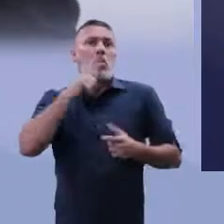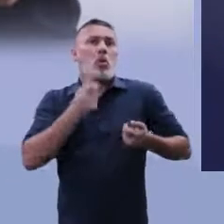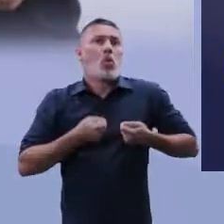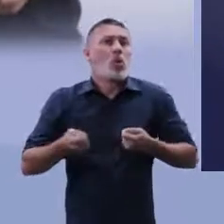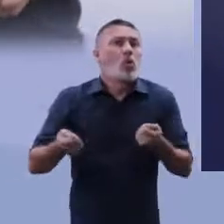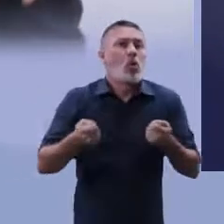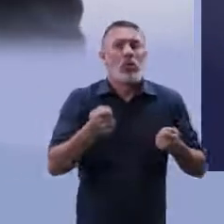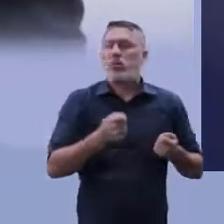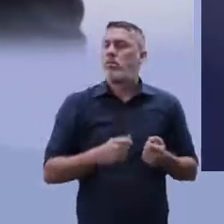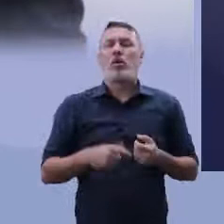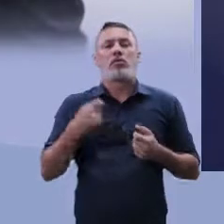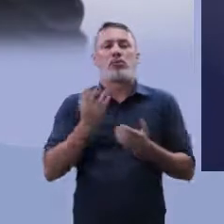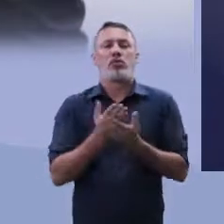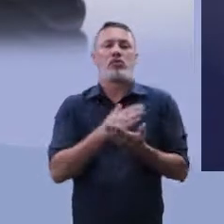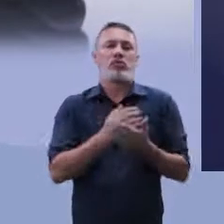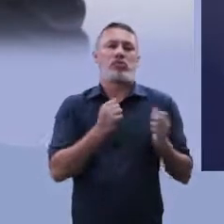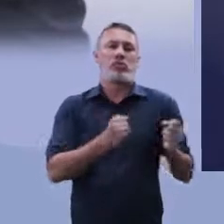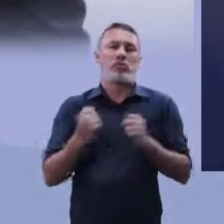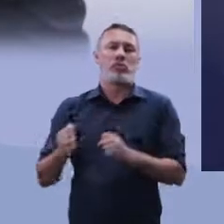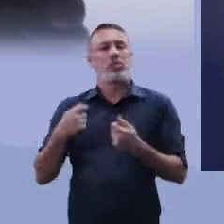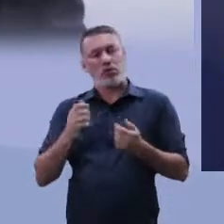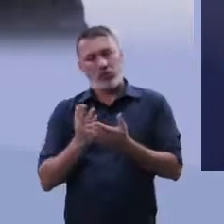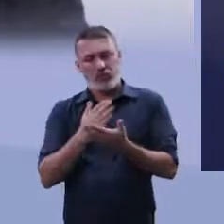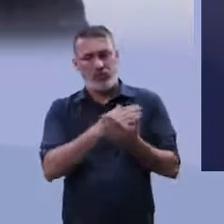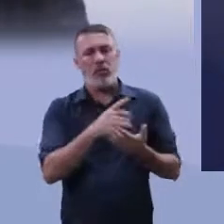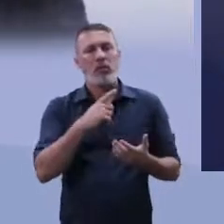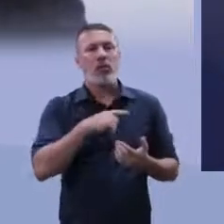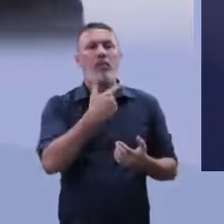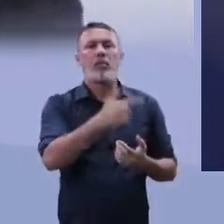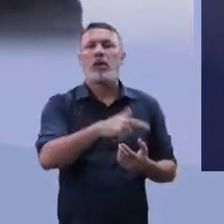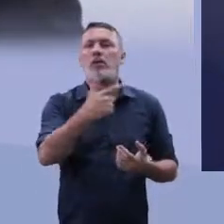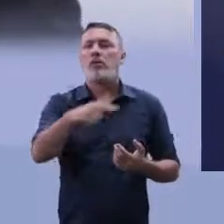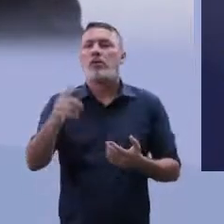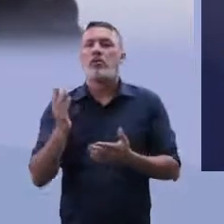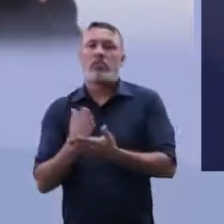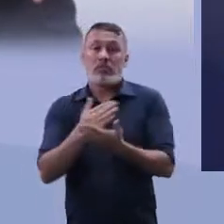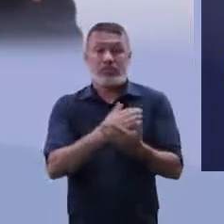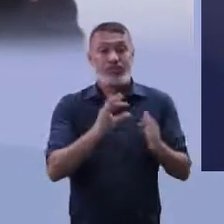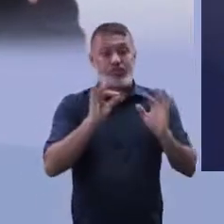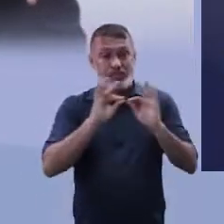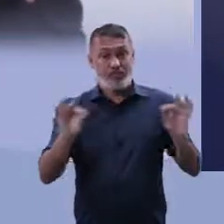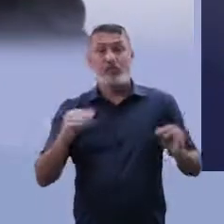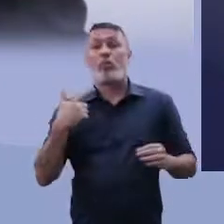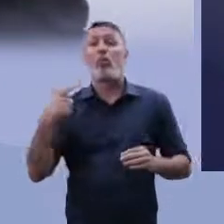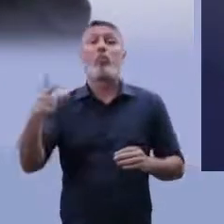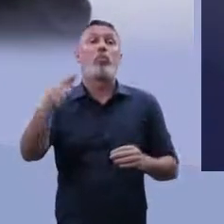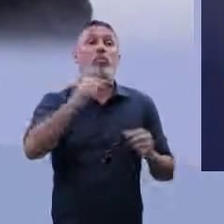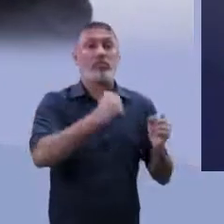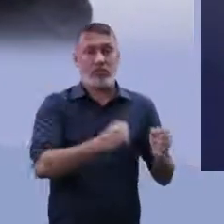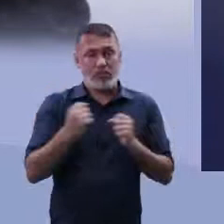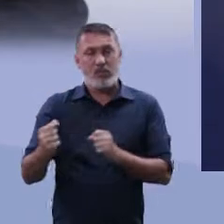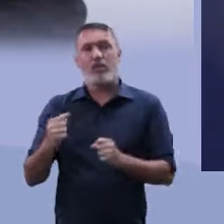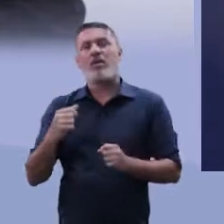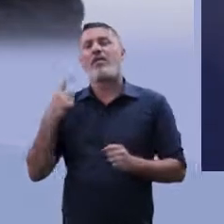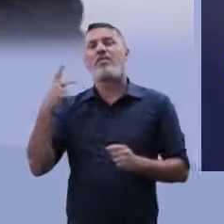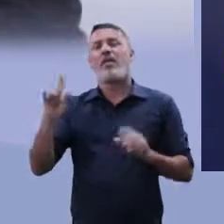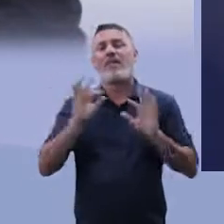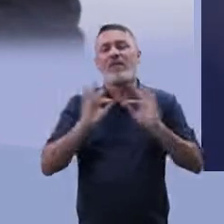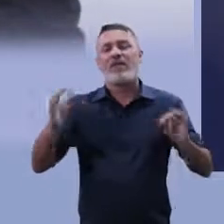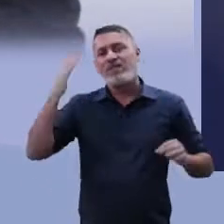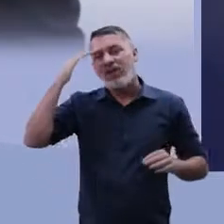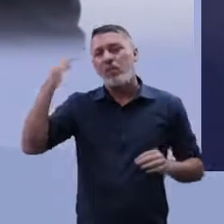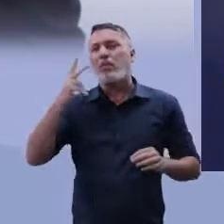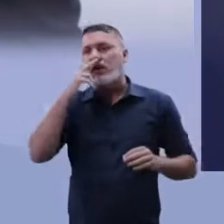deve controlar todo o poder. Ele deve dividir e partilhar esse poder com outros poderes. E a frase que é